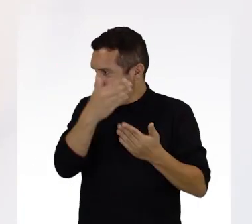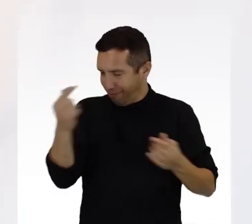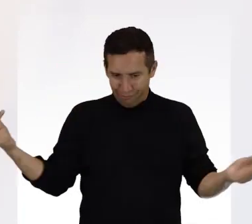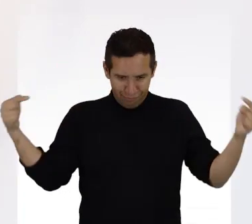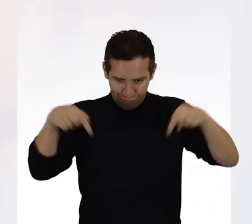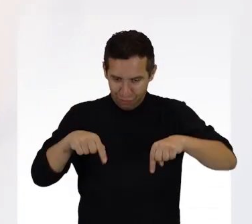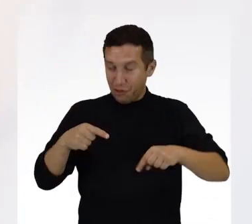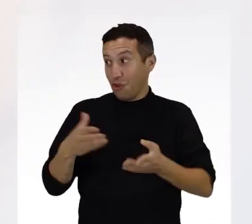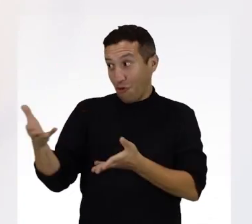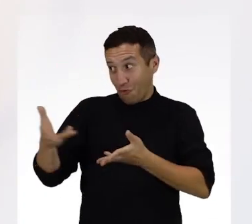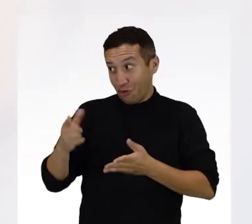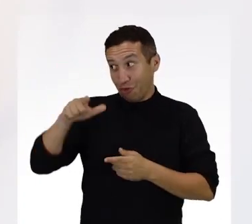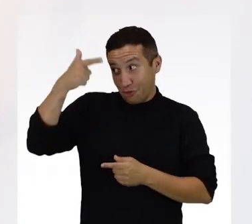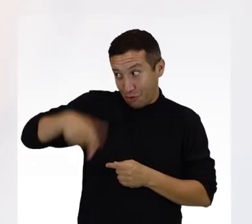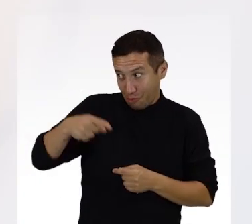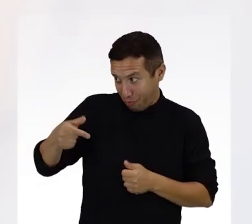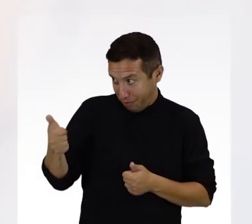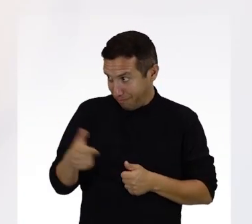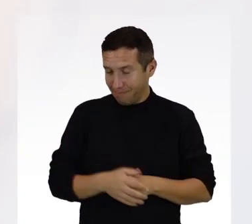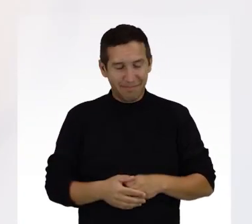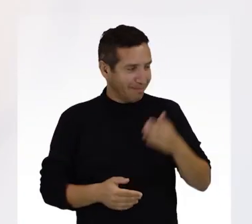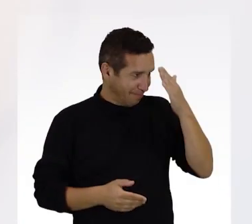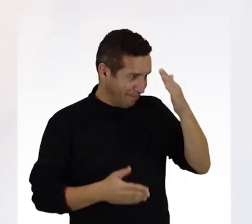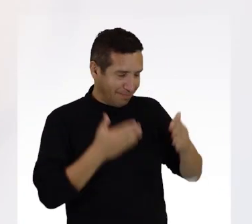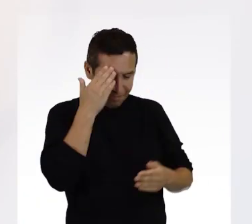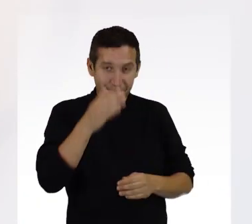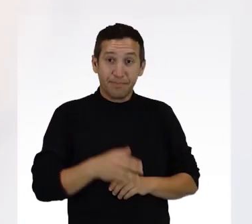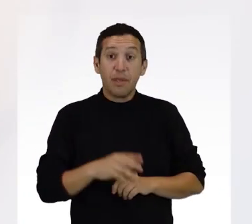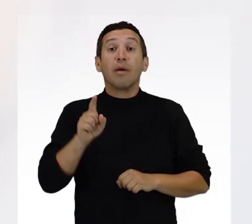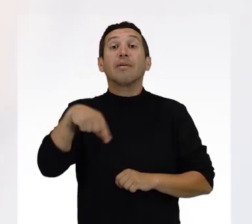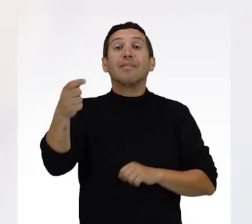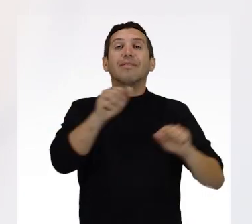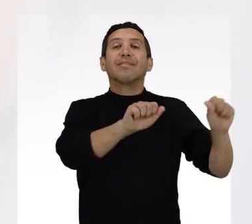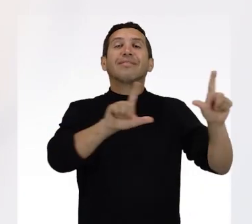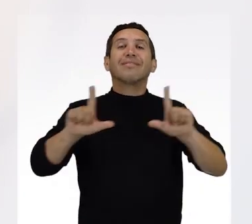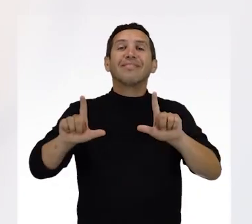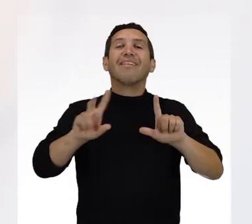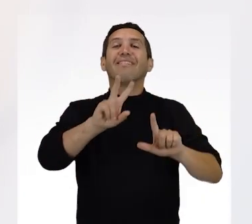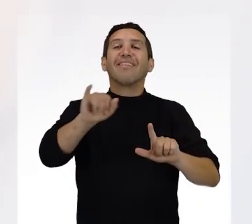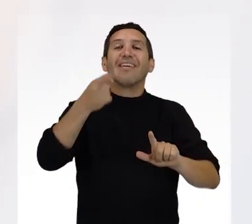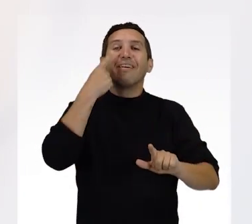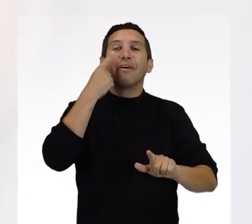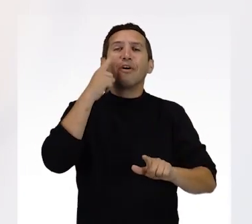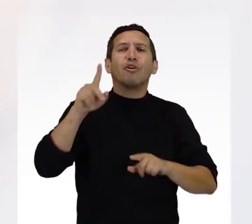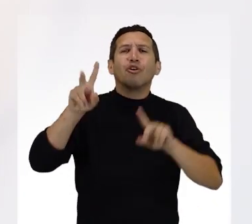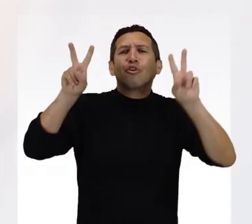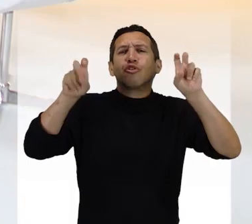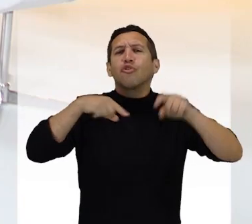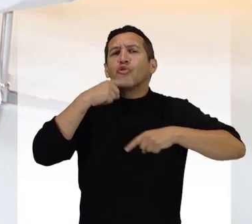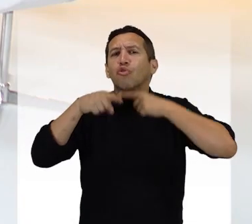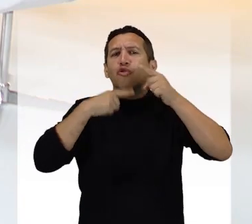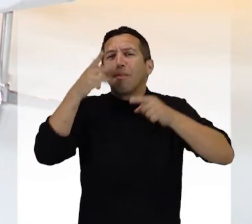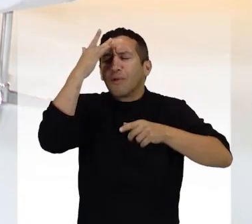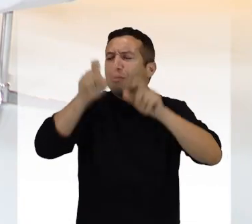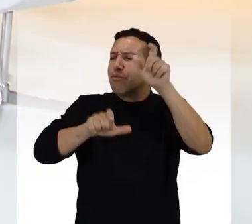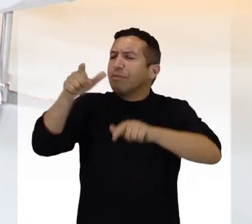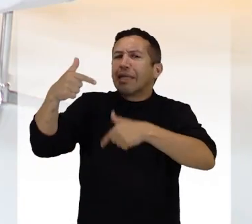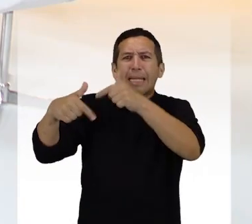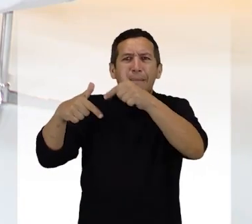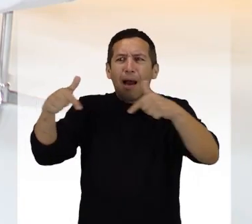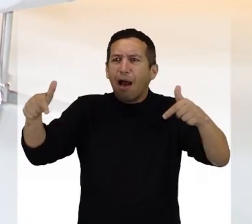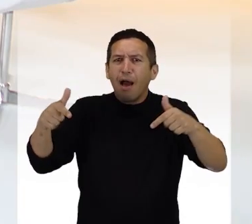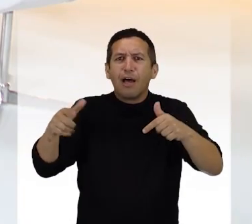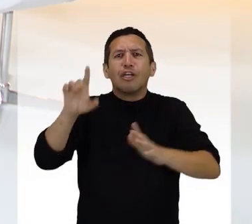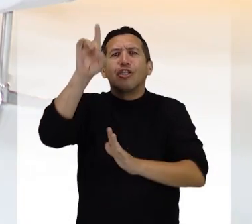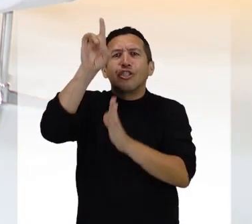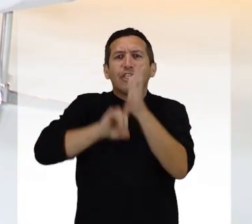para pensar sempre na segurança do trabalho. Quero agradecer imensamente a presença de vocês e deixar o convite, porque o assunto continua. Muito obrigada. E